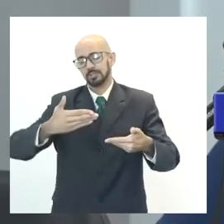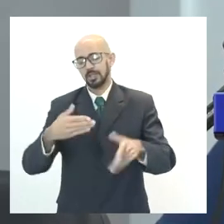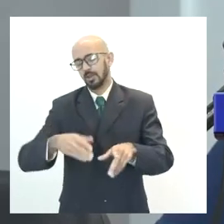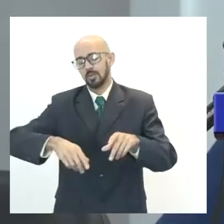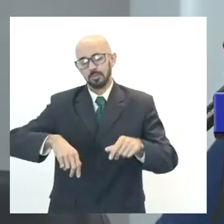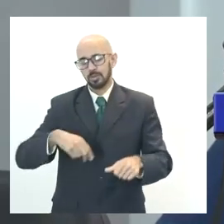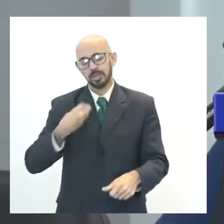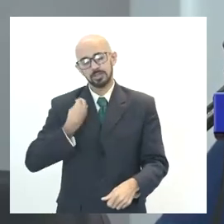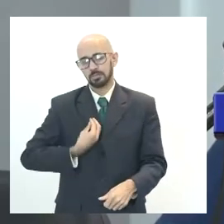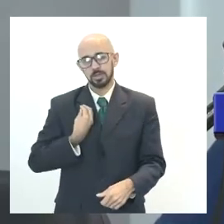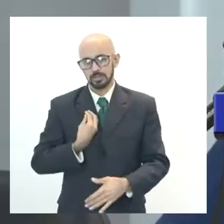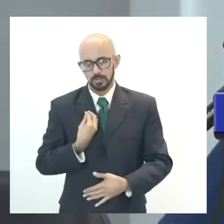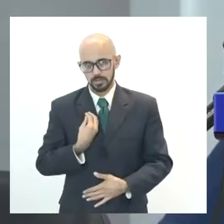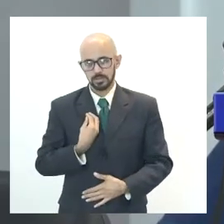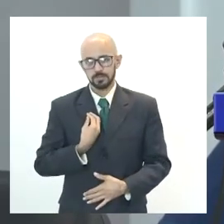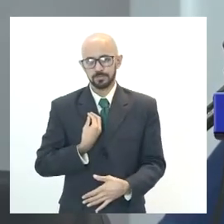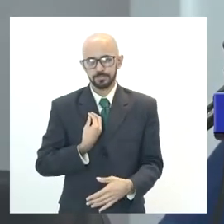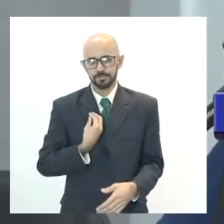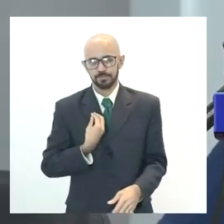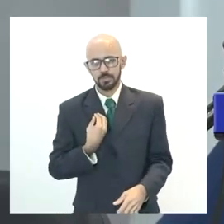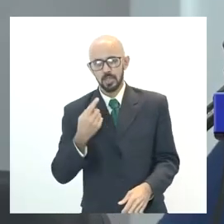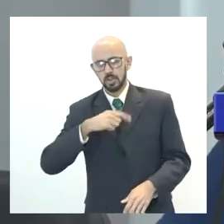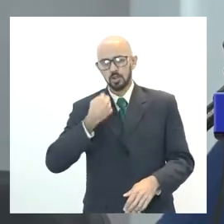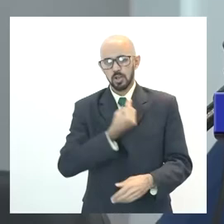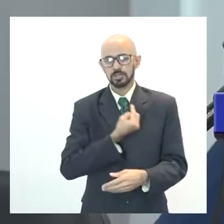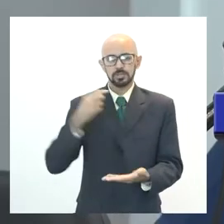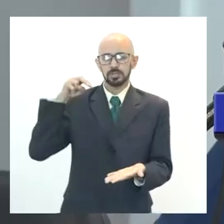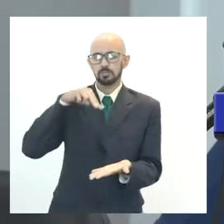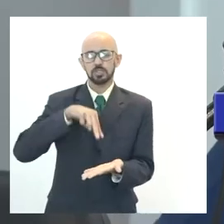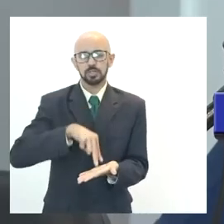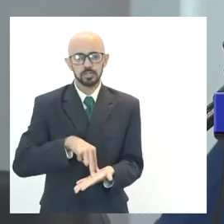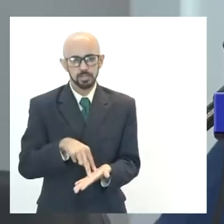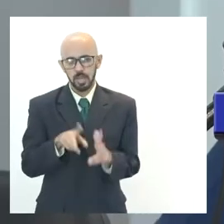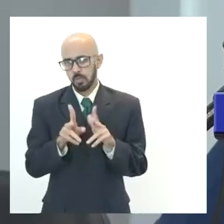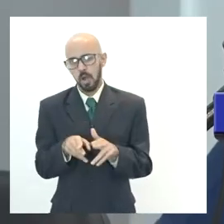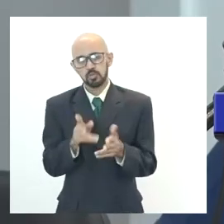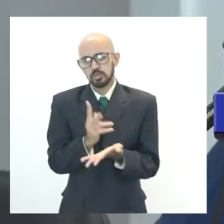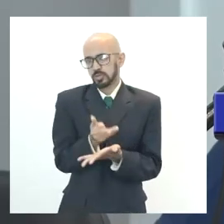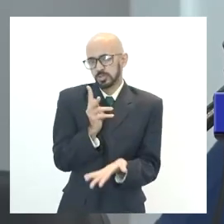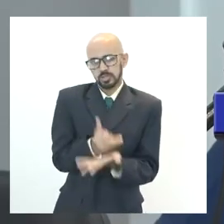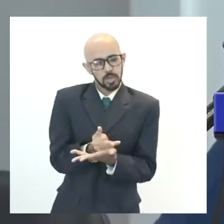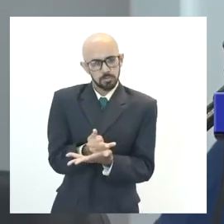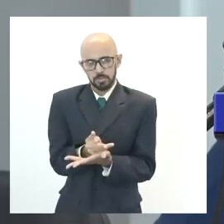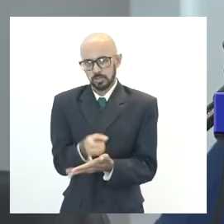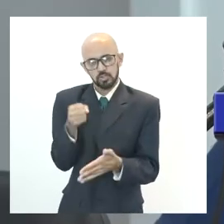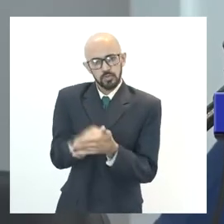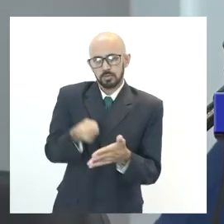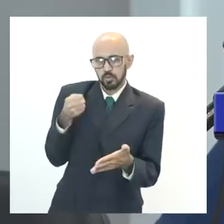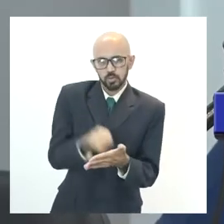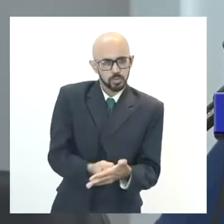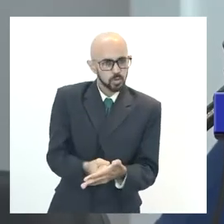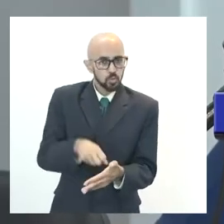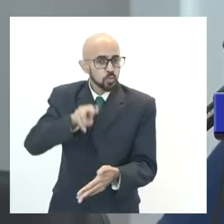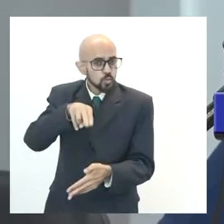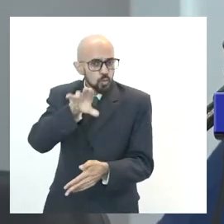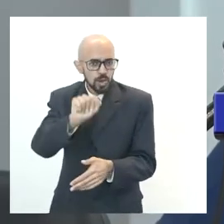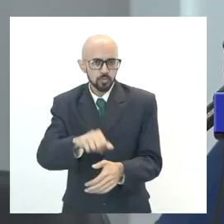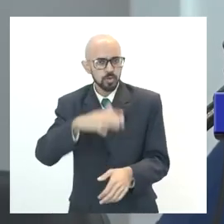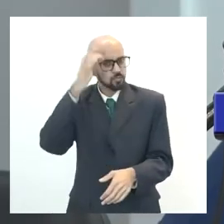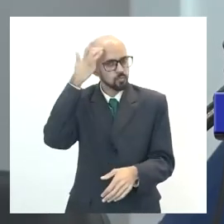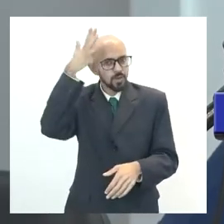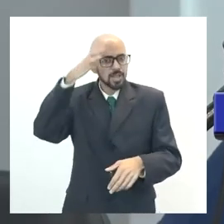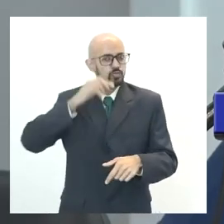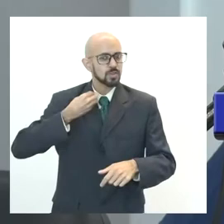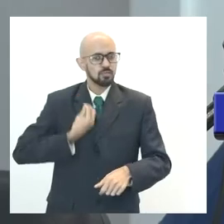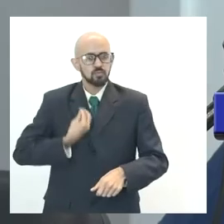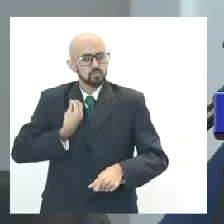presença bom é nós estamos aqui como sempre se vemos na luta nunca foi fácil a vida do